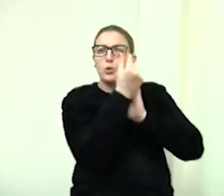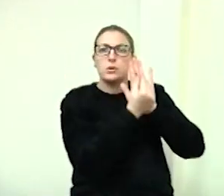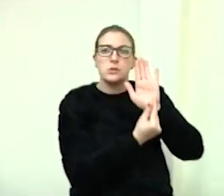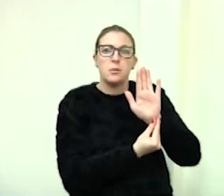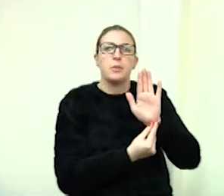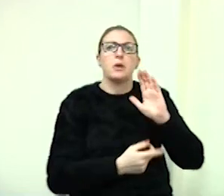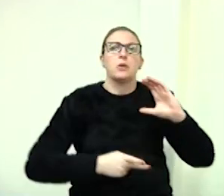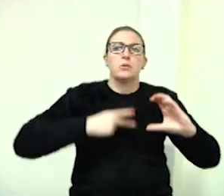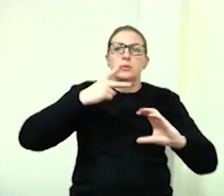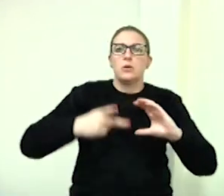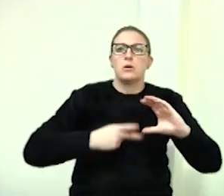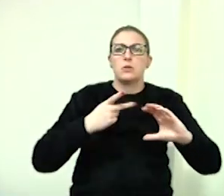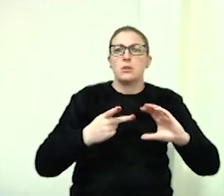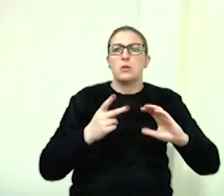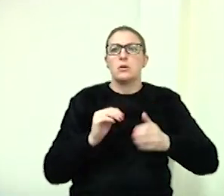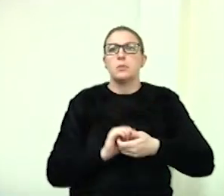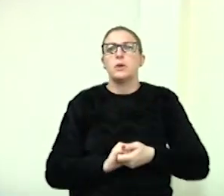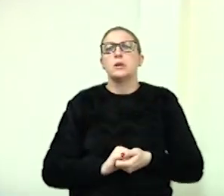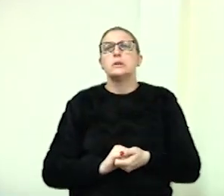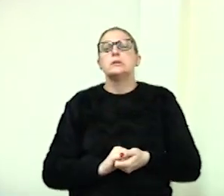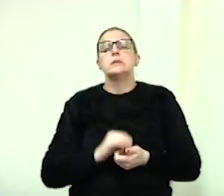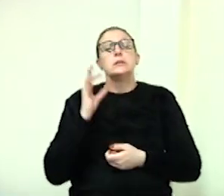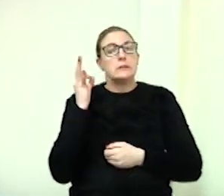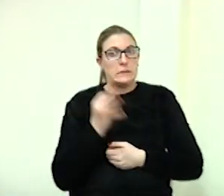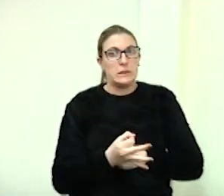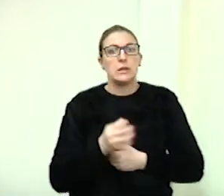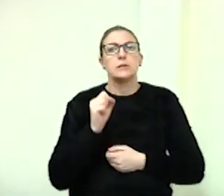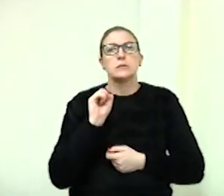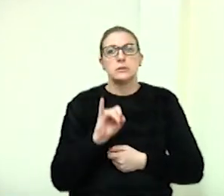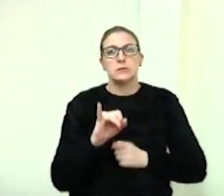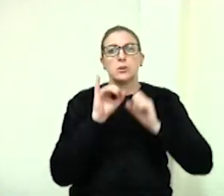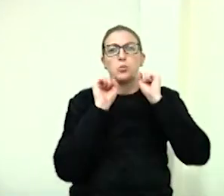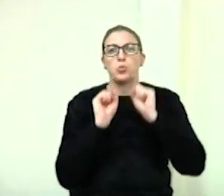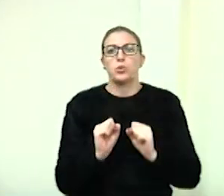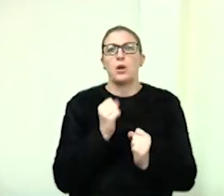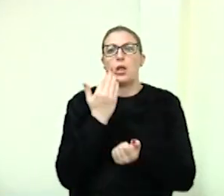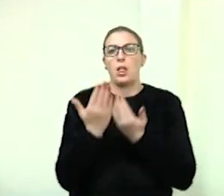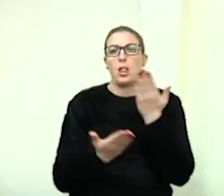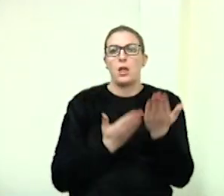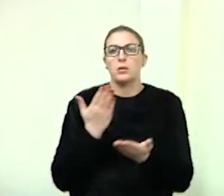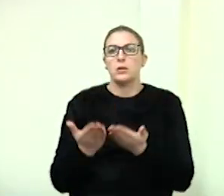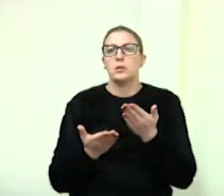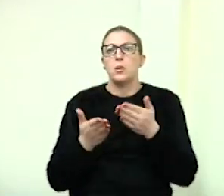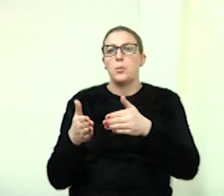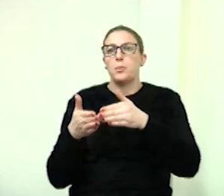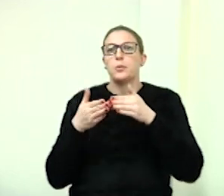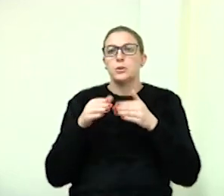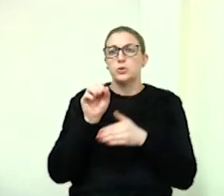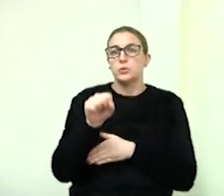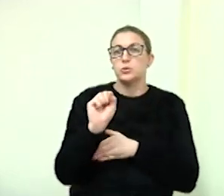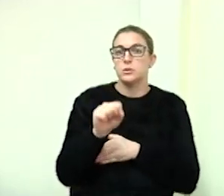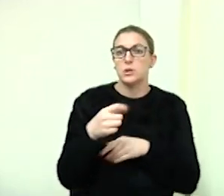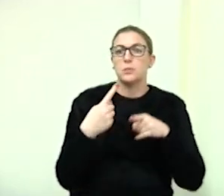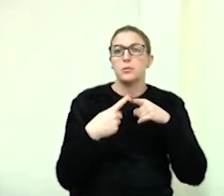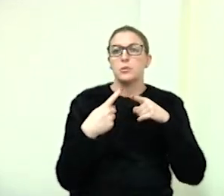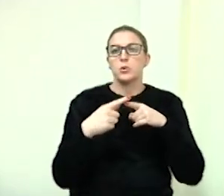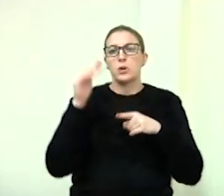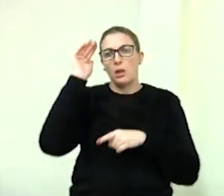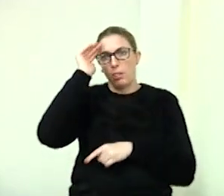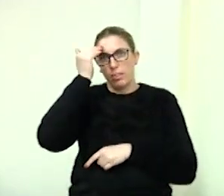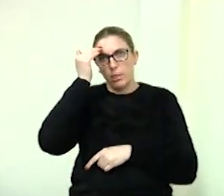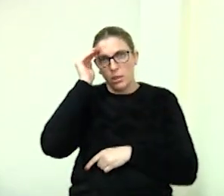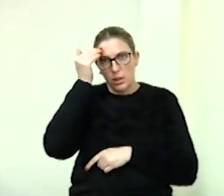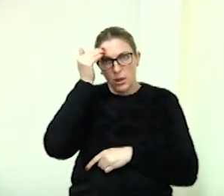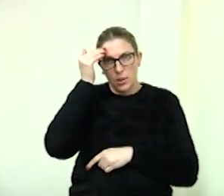diretora, e, com certeza, se possível, for o vereador Claudio Mírio Araújo, vamos atender o pedido, sim, até porque entendemos ser, sim, uma